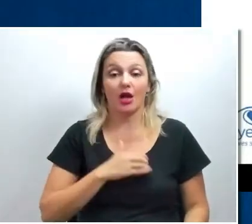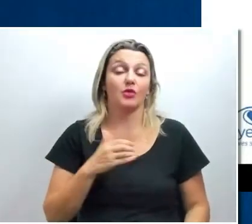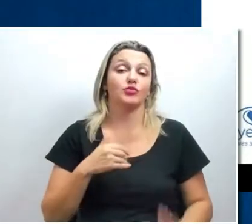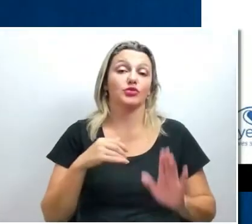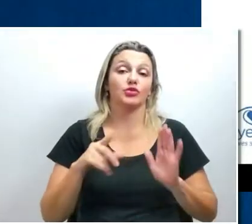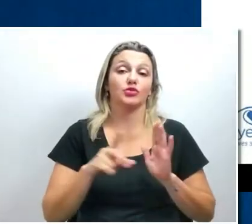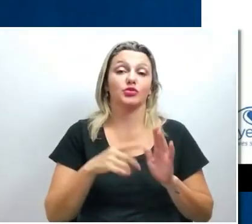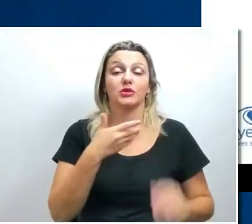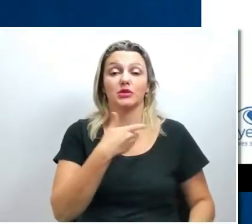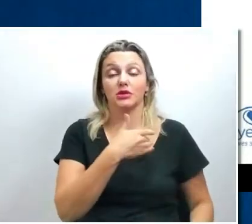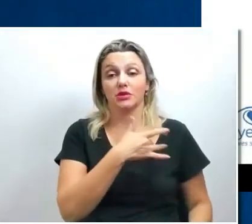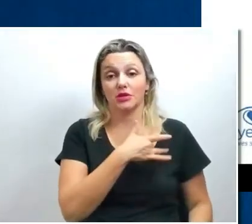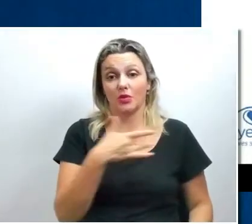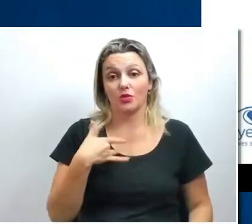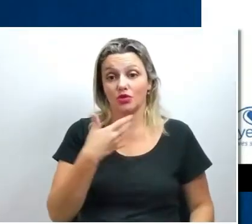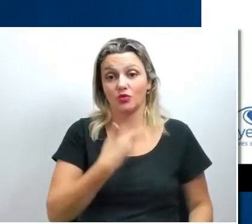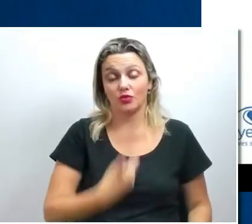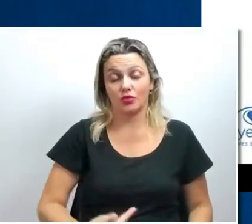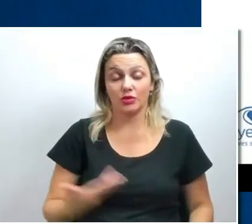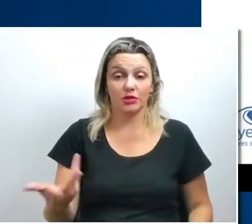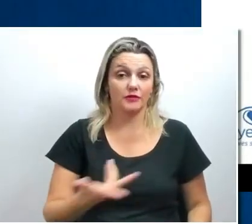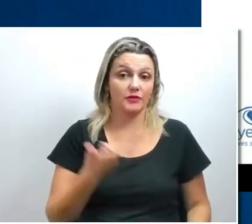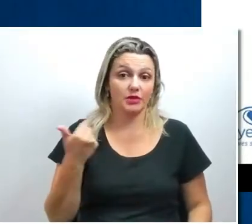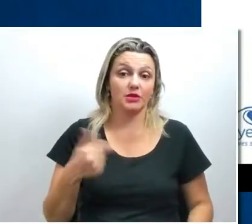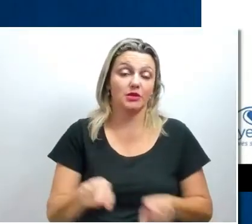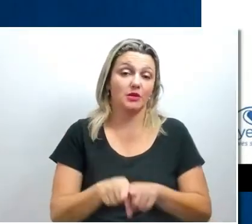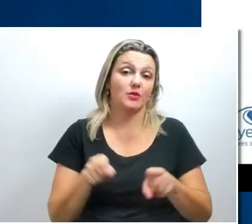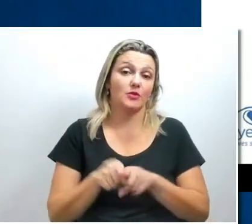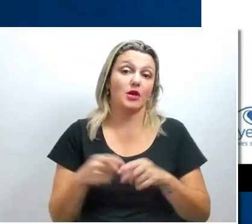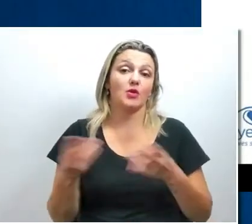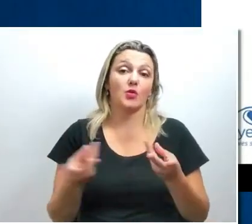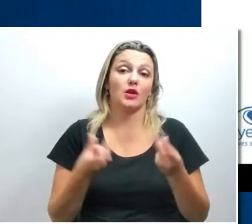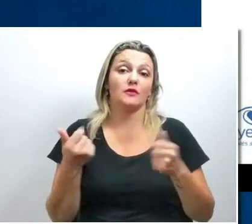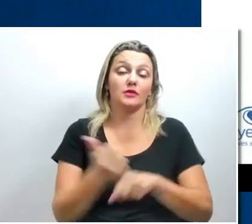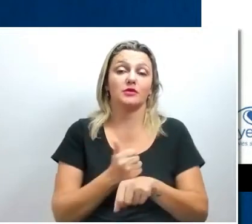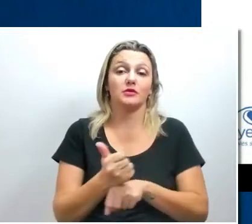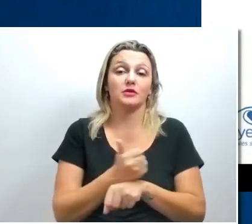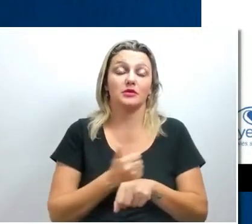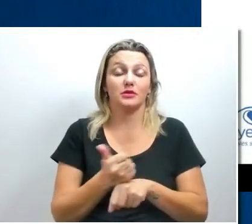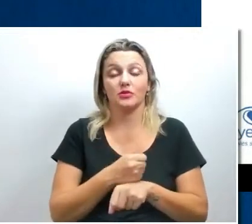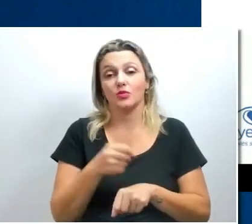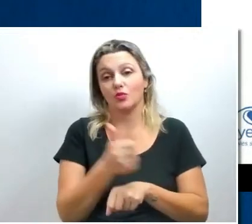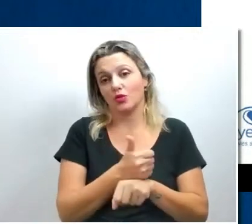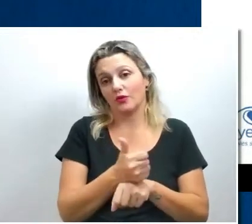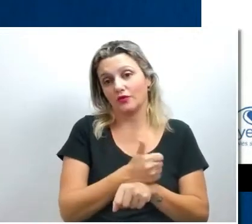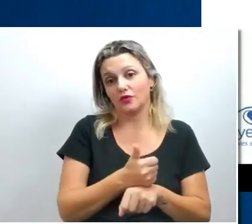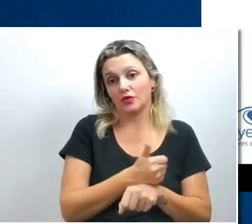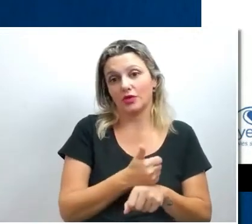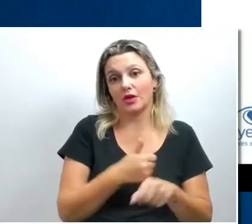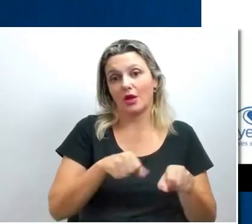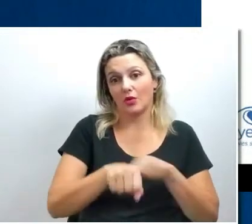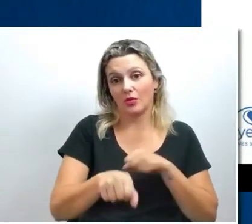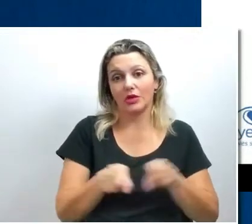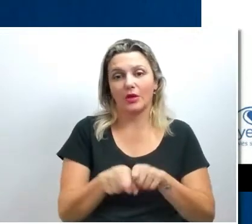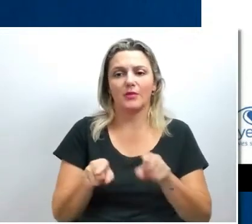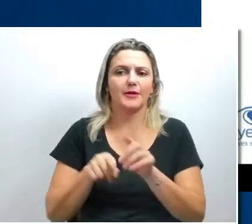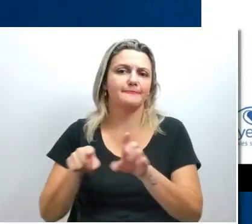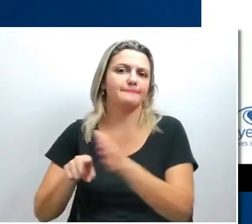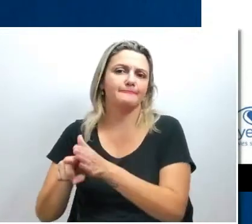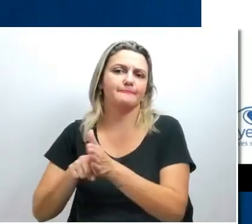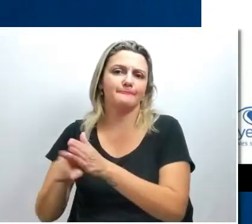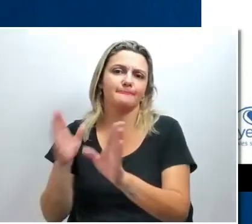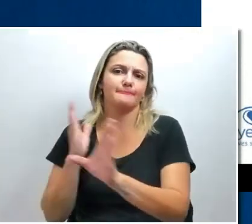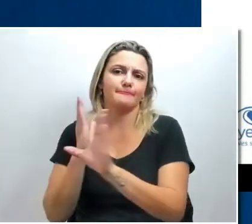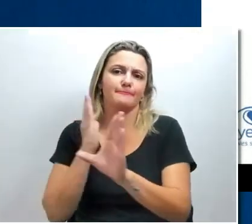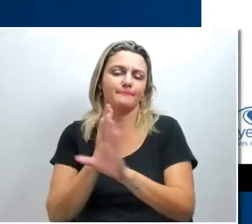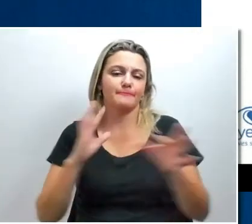profissionais e no aumento e qualificação e integração dos serviços de diagnóstico precoce e tratamento adequado, né? O grande problema disso